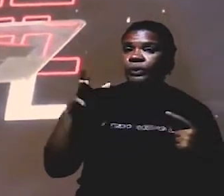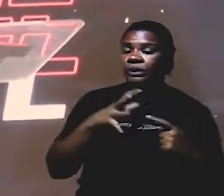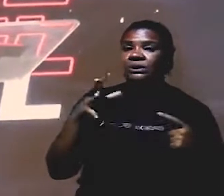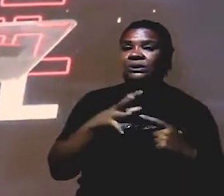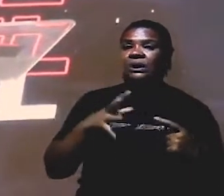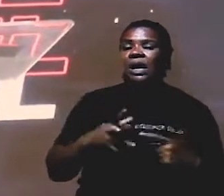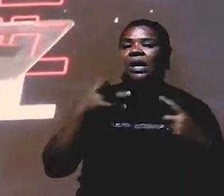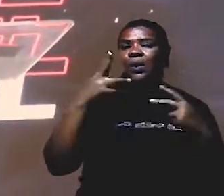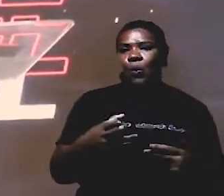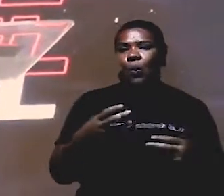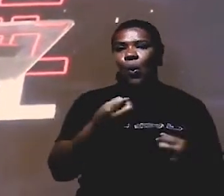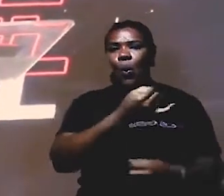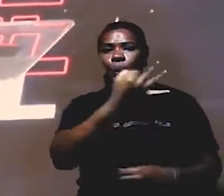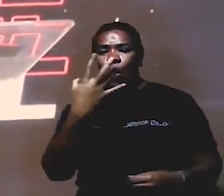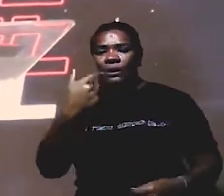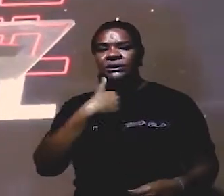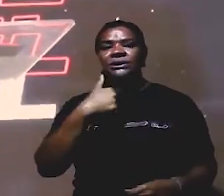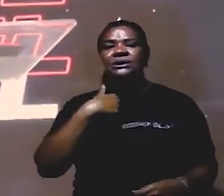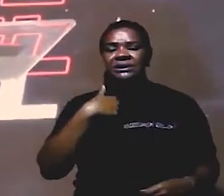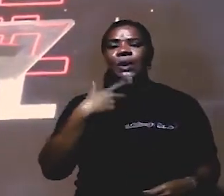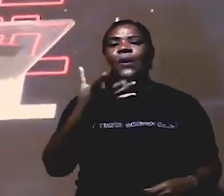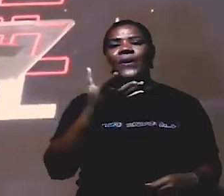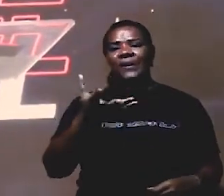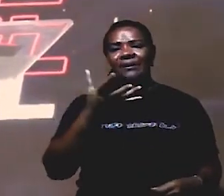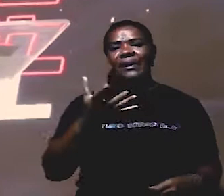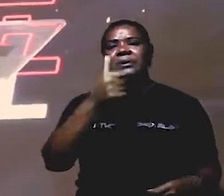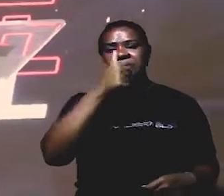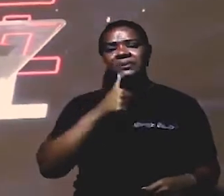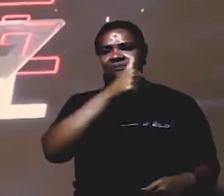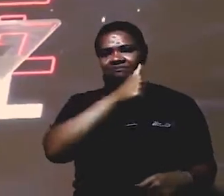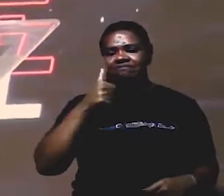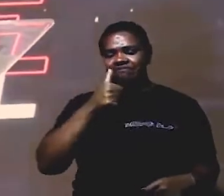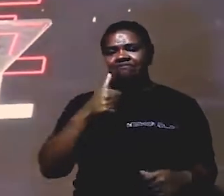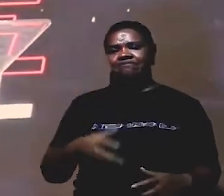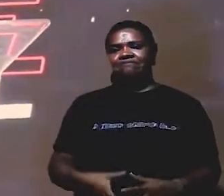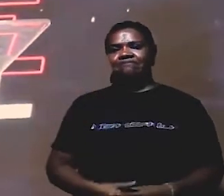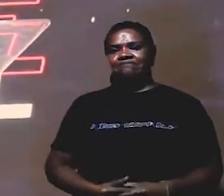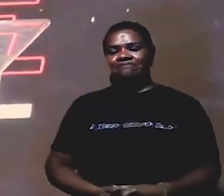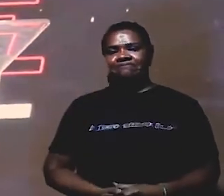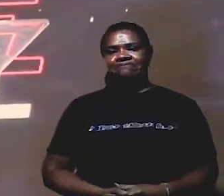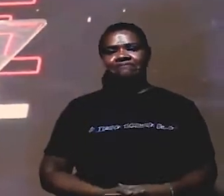está ligado ao quanto eu estou disposta a me sacrificar.